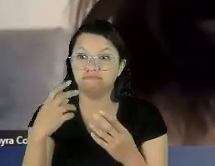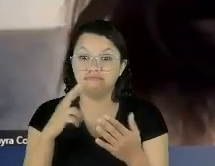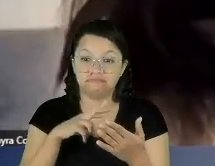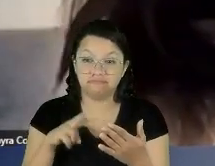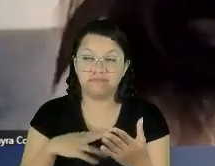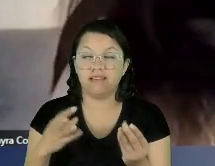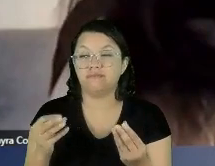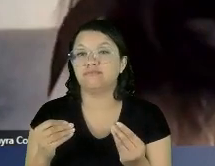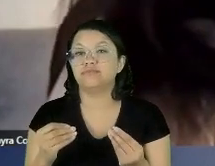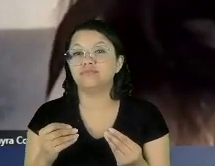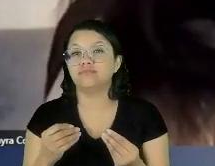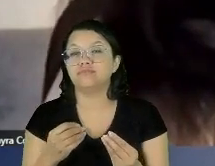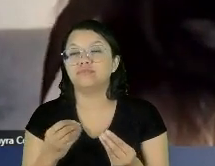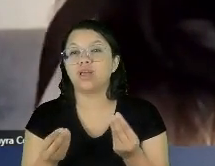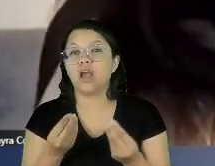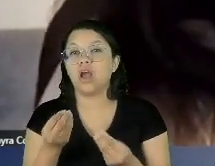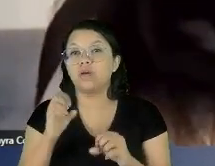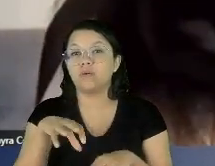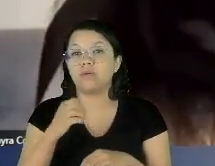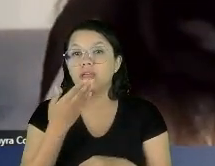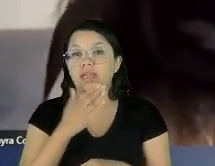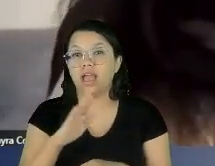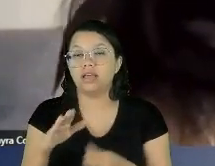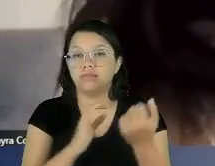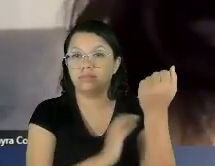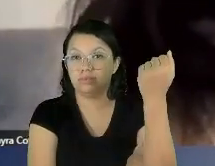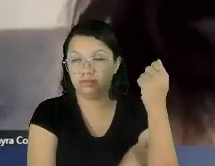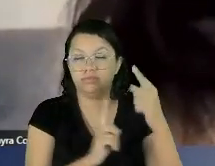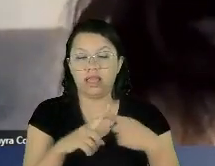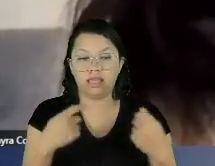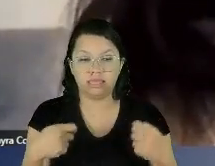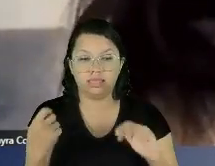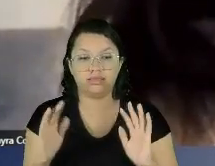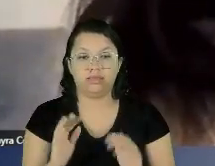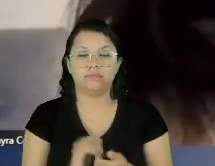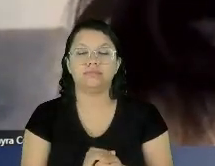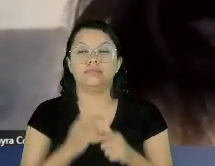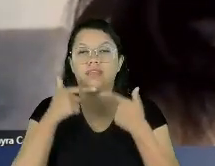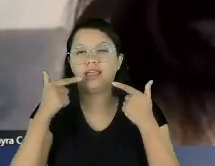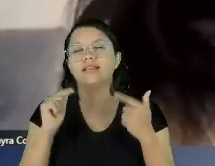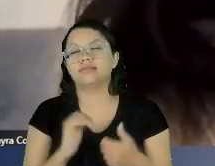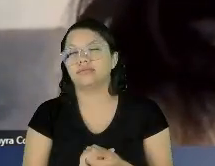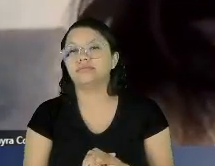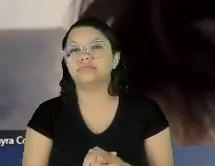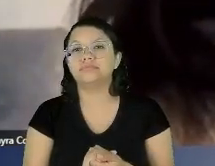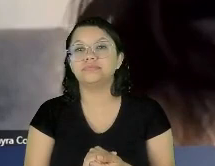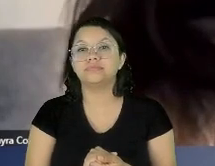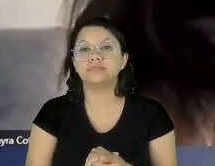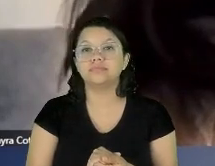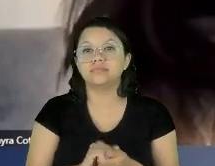crianças feministas, mas é necessário. Com relação à injúria,